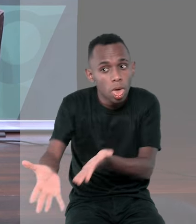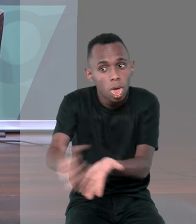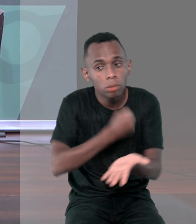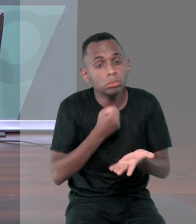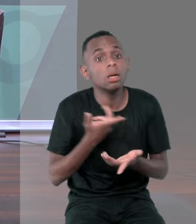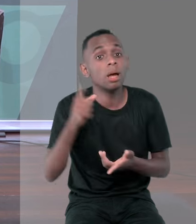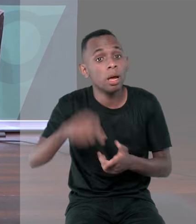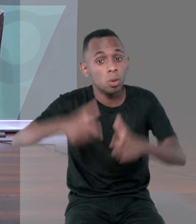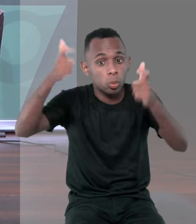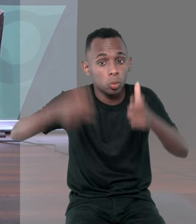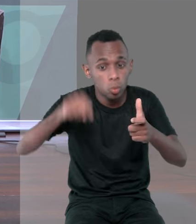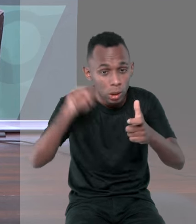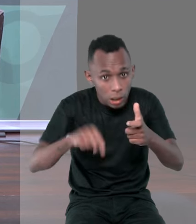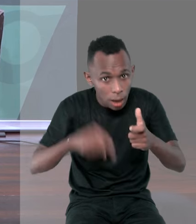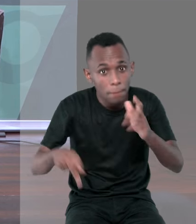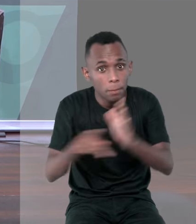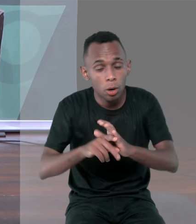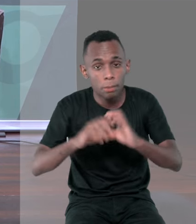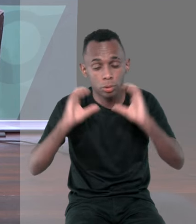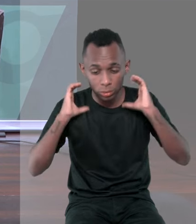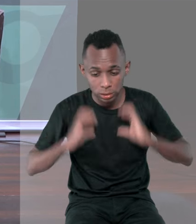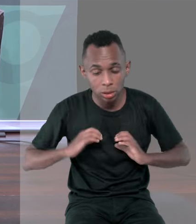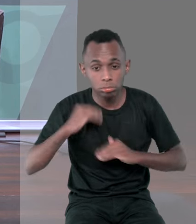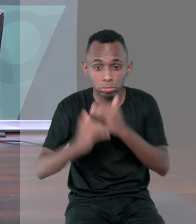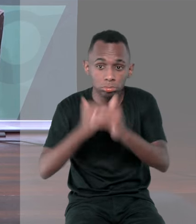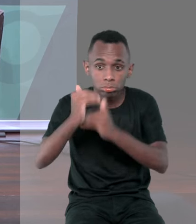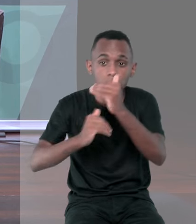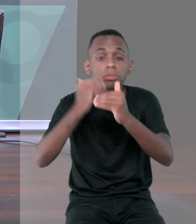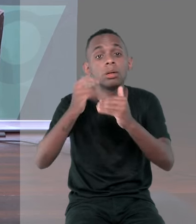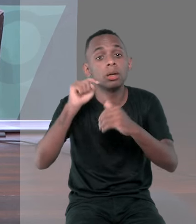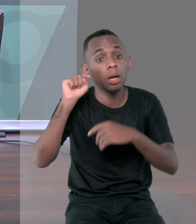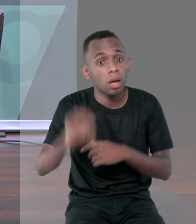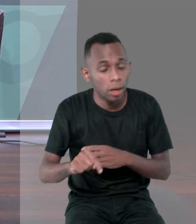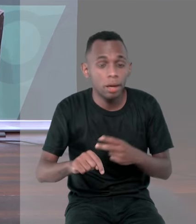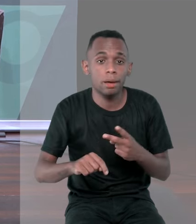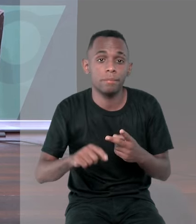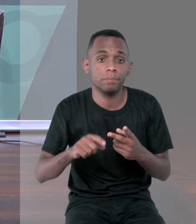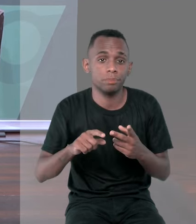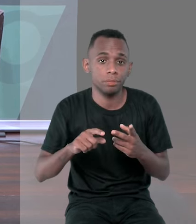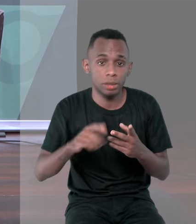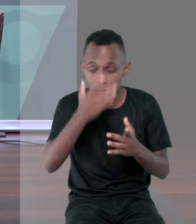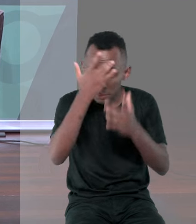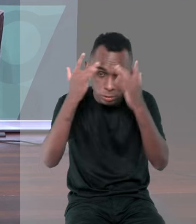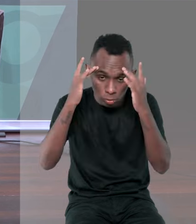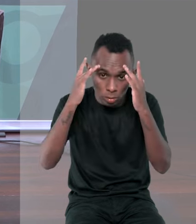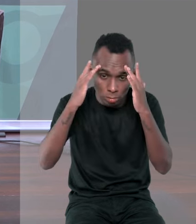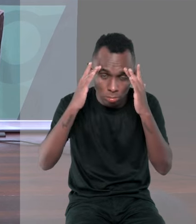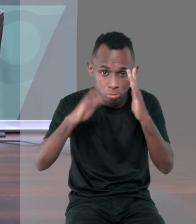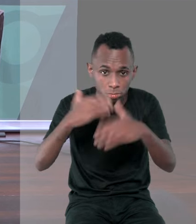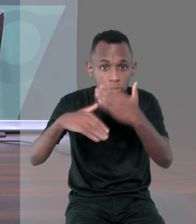um lugar de formação de cidadãos, um lugar onde você vai formar as pessoas para